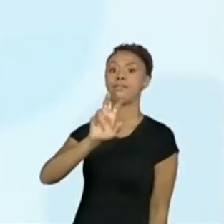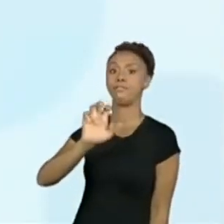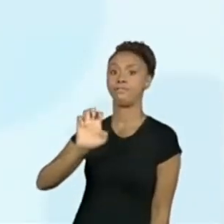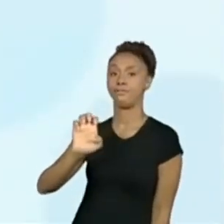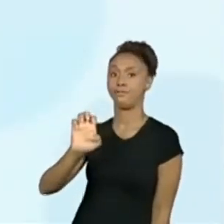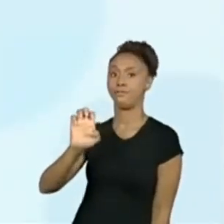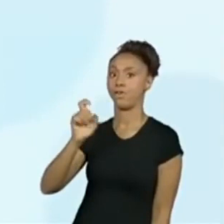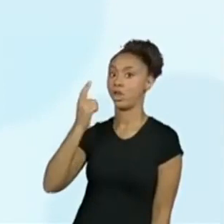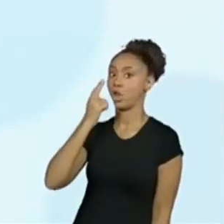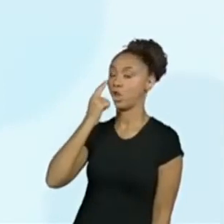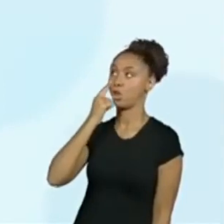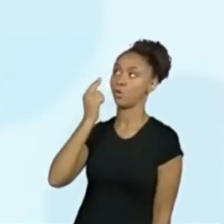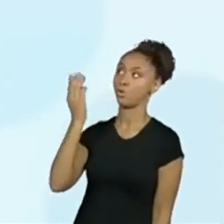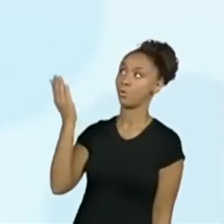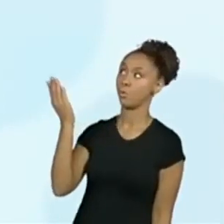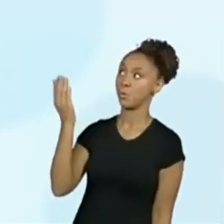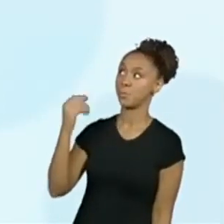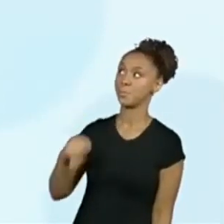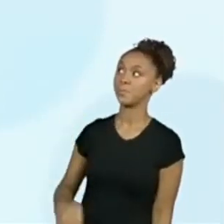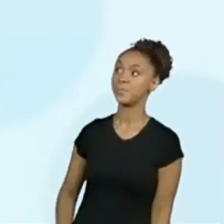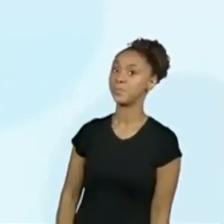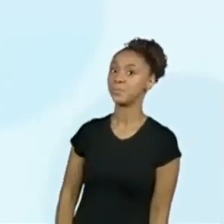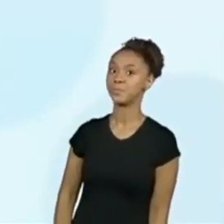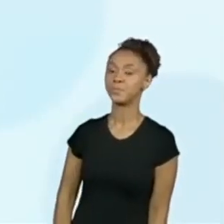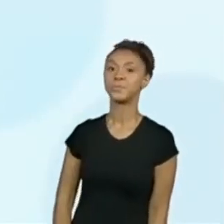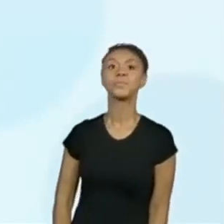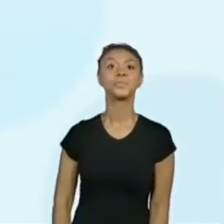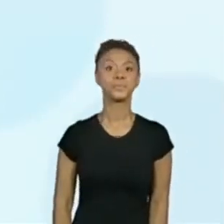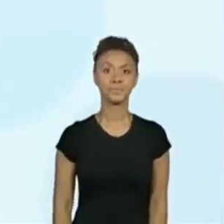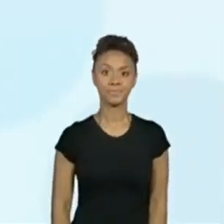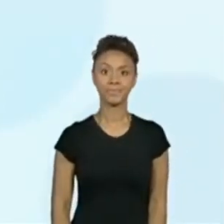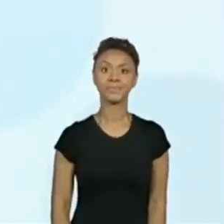melhor, o né? O neve ajuda melhor. Olha ó. Lá, neve.